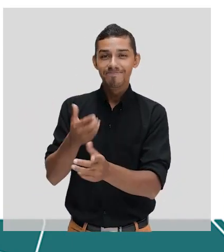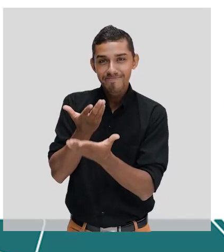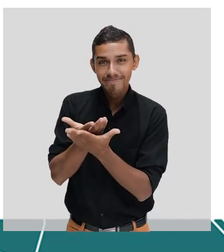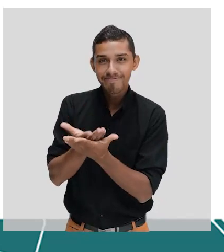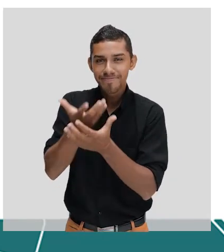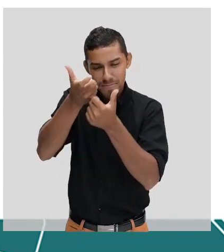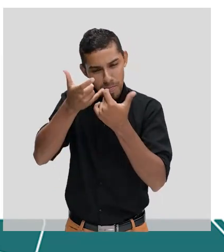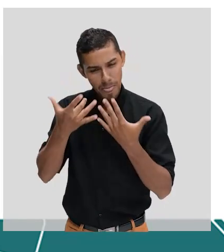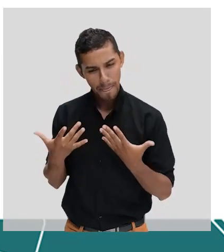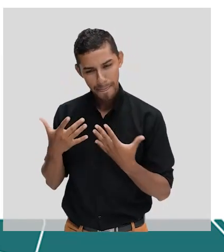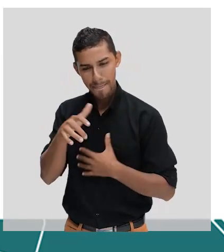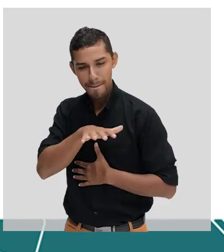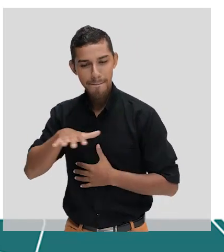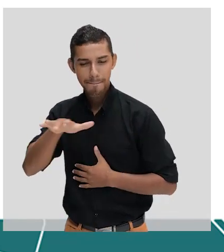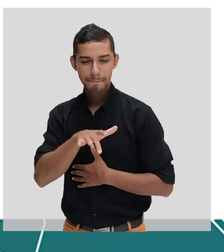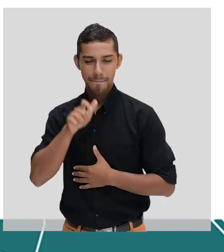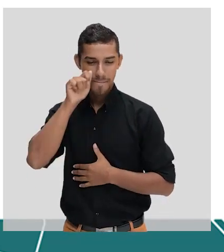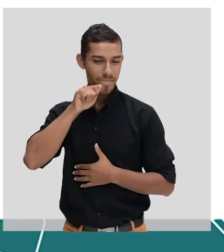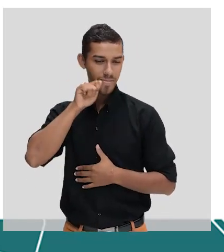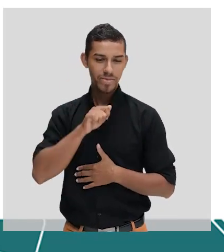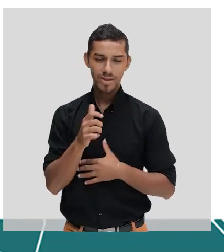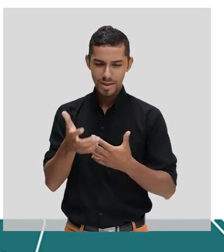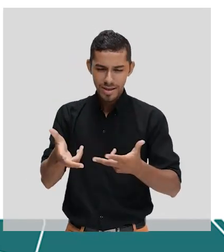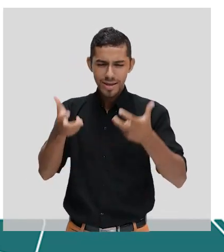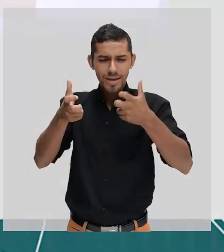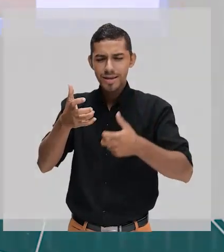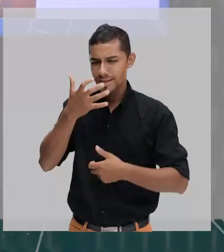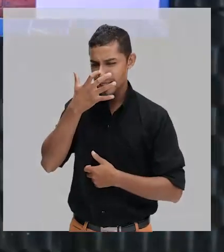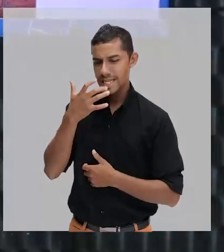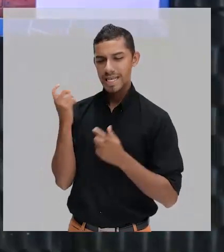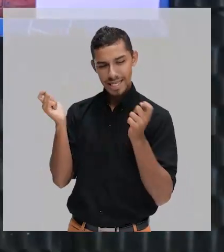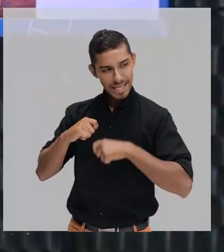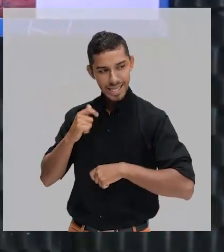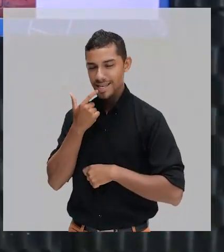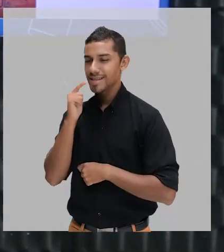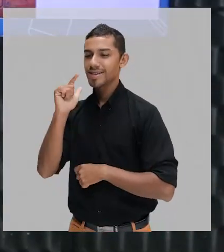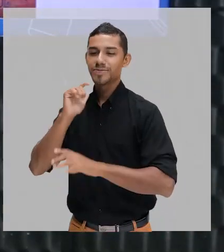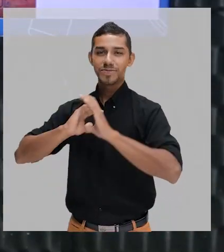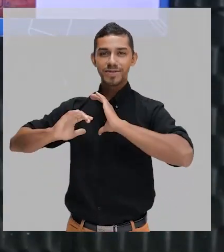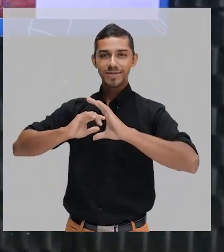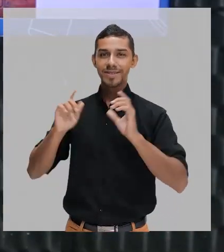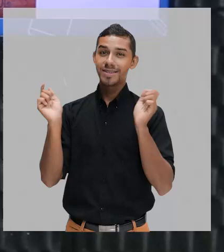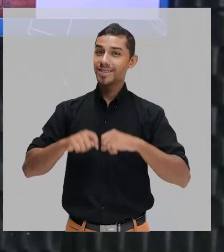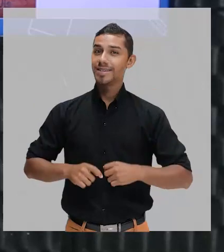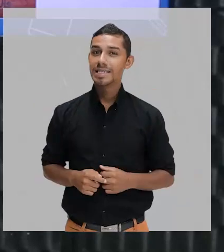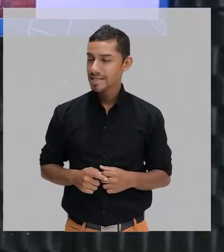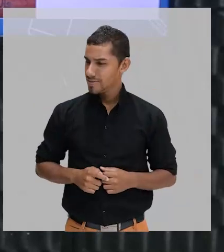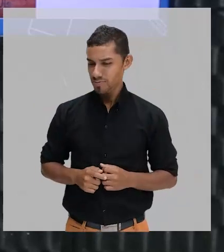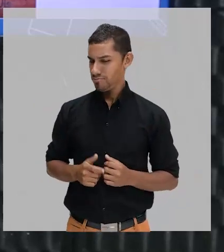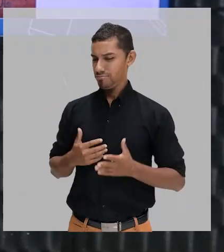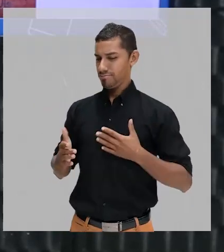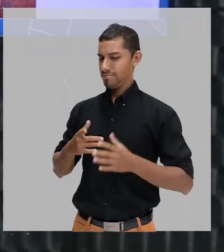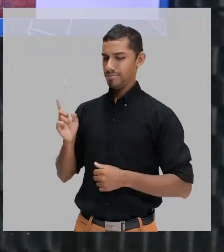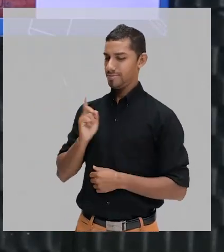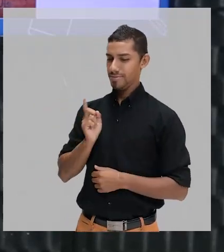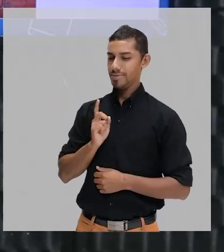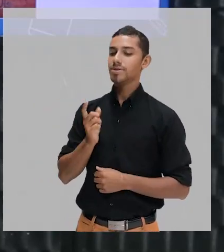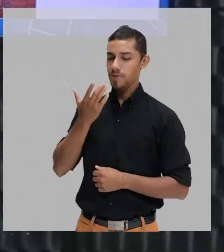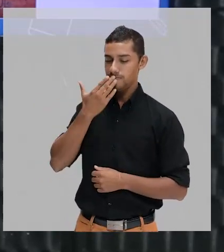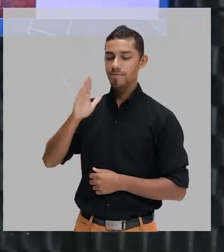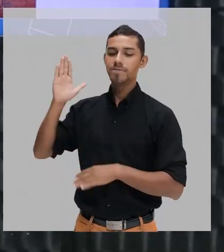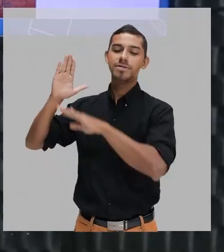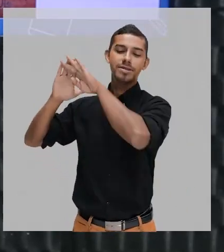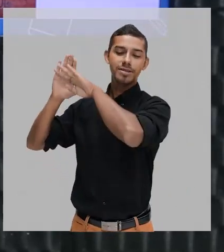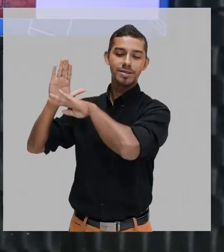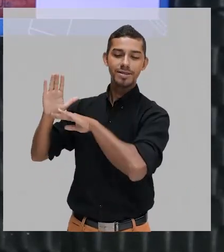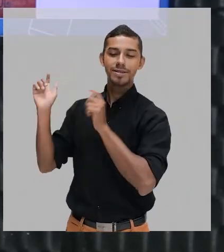estudado para caber no personagem. Alguém prestou atenção que o figurino tem uma linguagem, uma paleta de cores específicas? Não é aleatório, foi proposital. Por